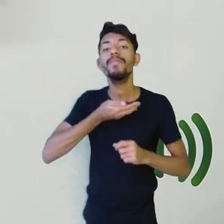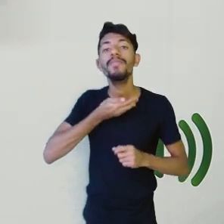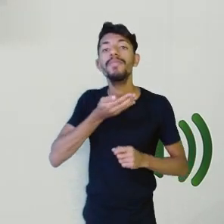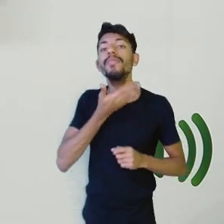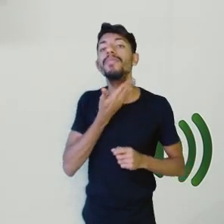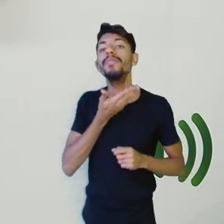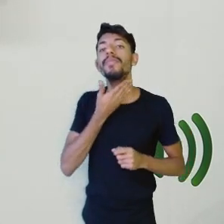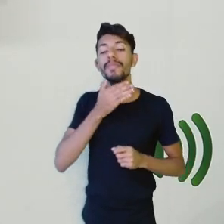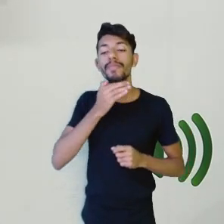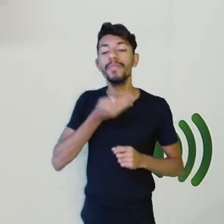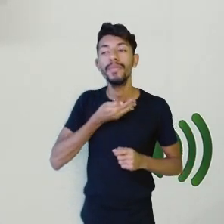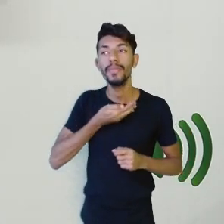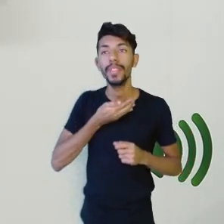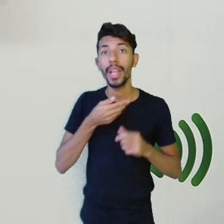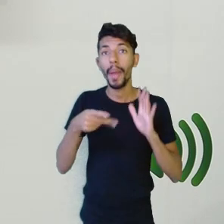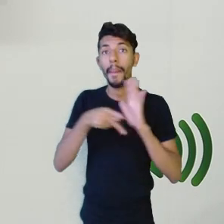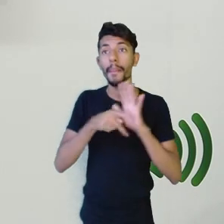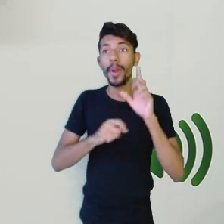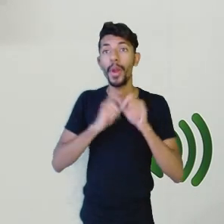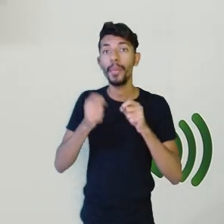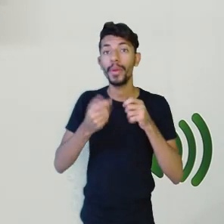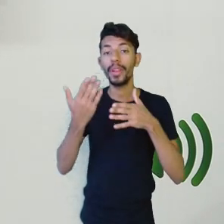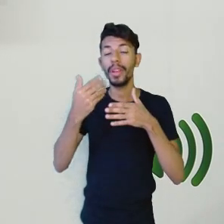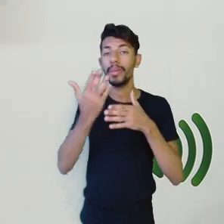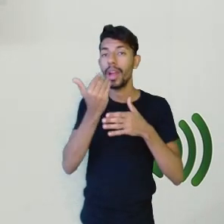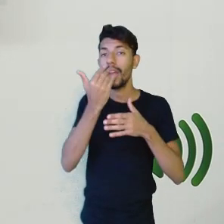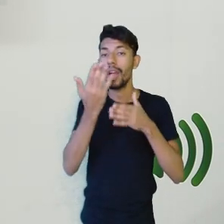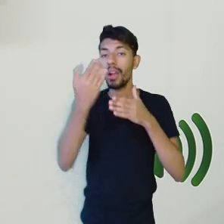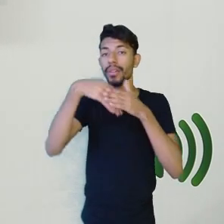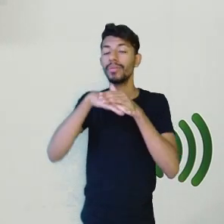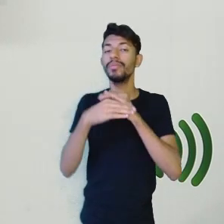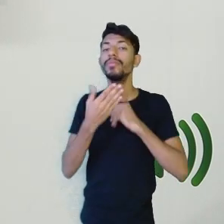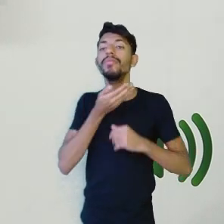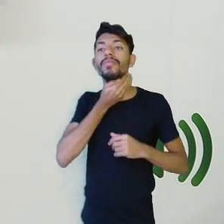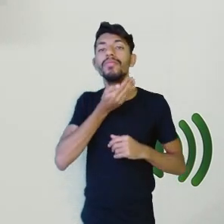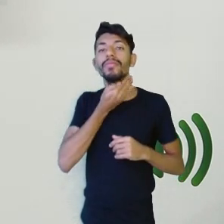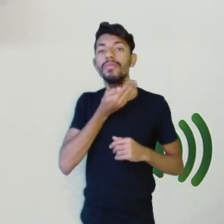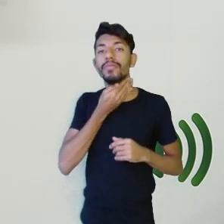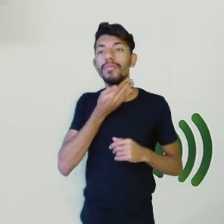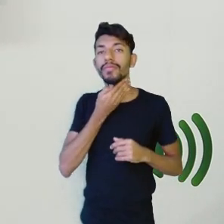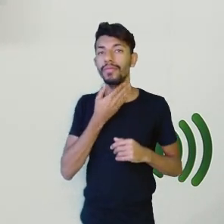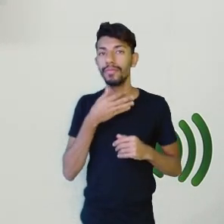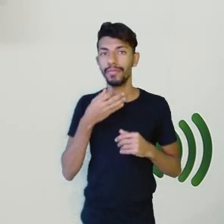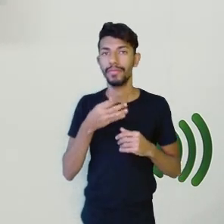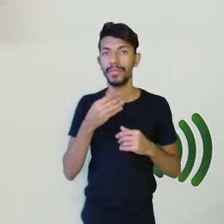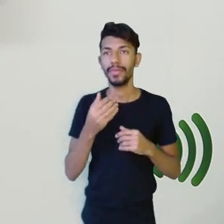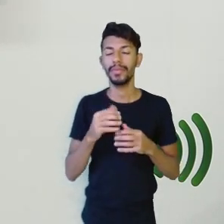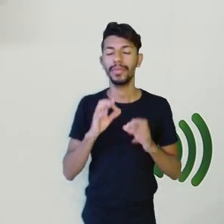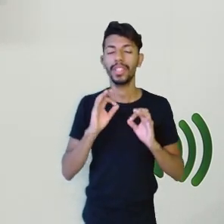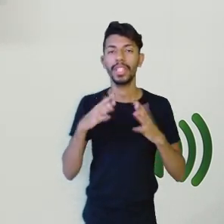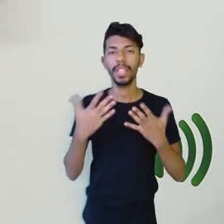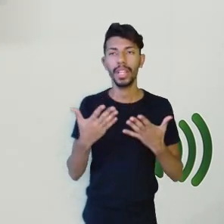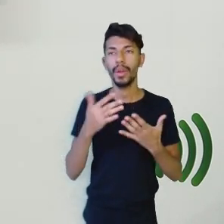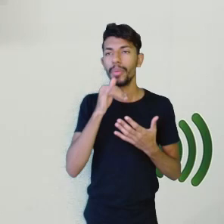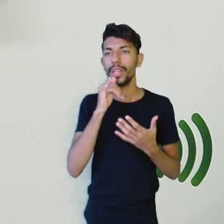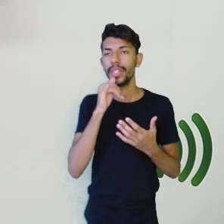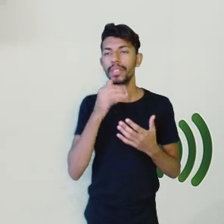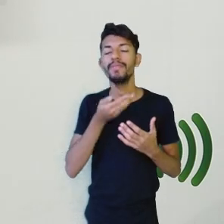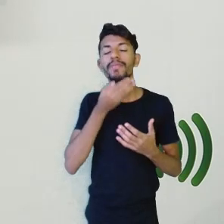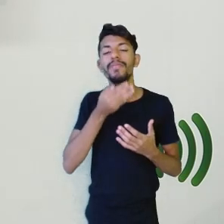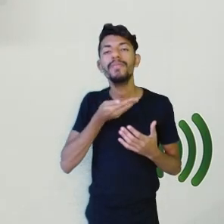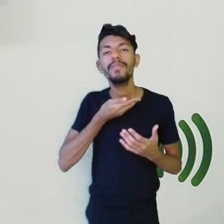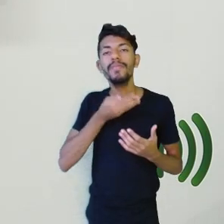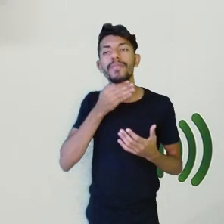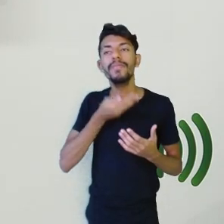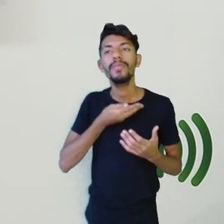assim, só quando a galinha criar dentes eu vou fazer isso? Pois é, a galinha não tem dentes, mas ela tem aqui no papinho e